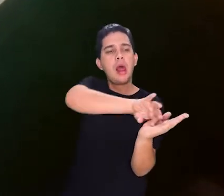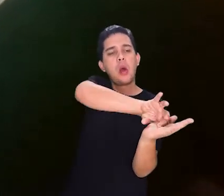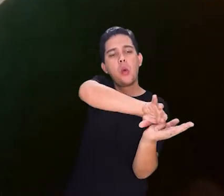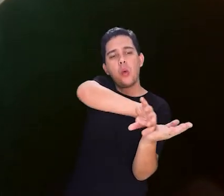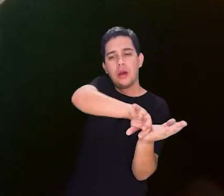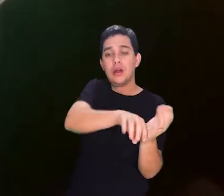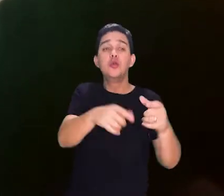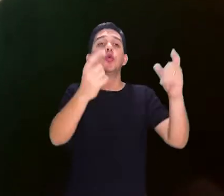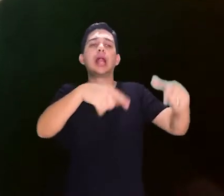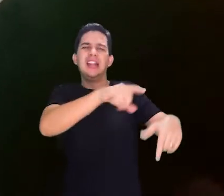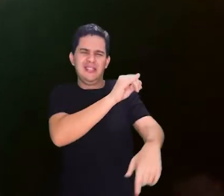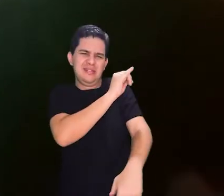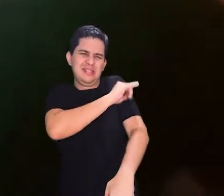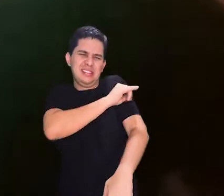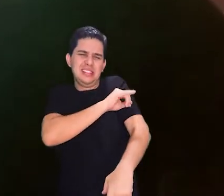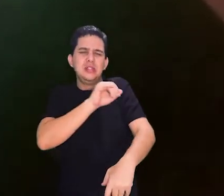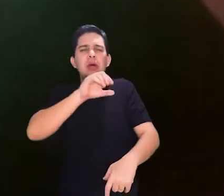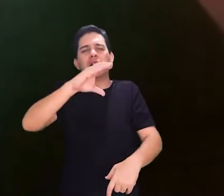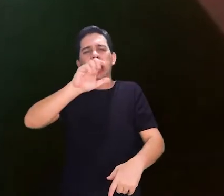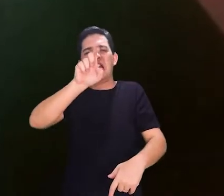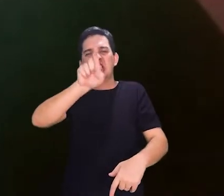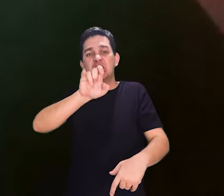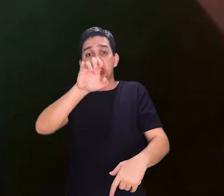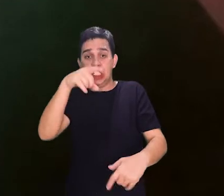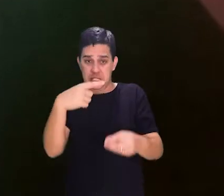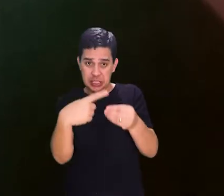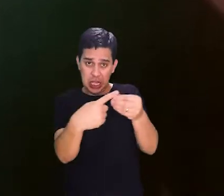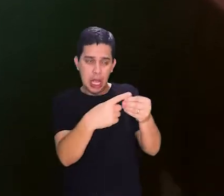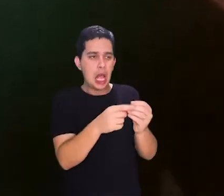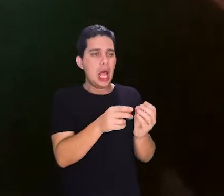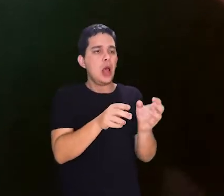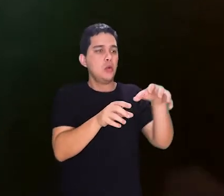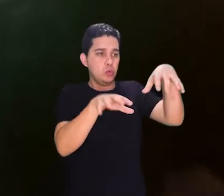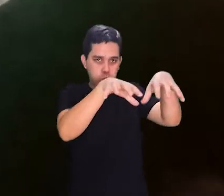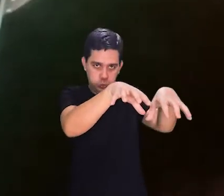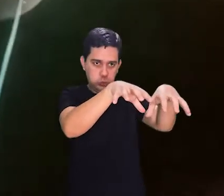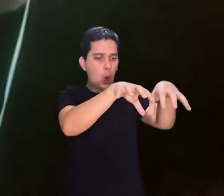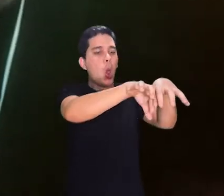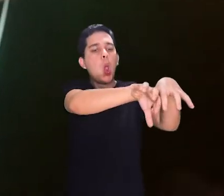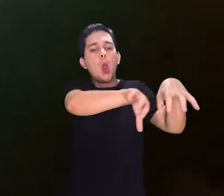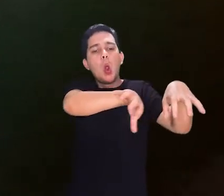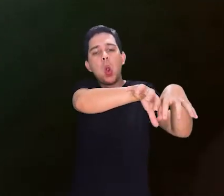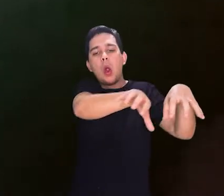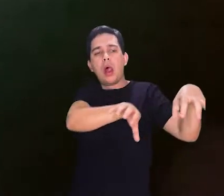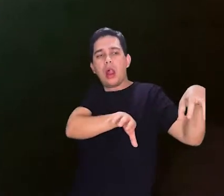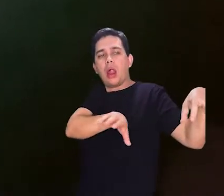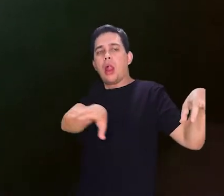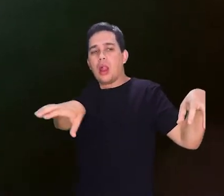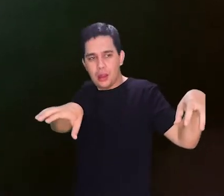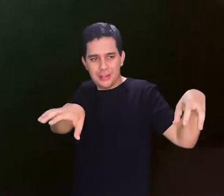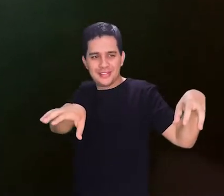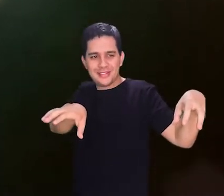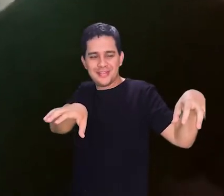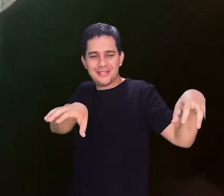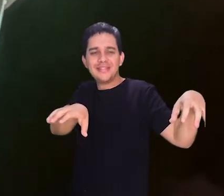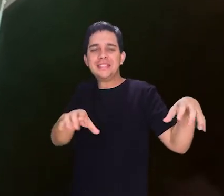em Caxias, que aí o produto é a resina, né? Ou eles